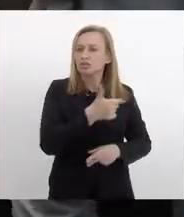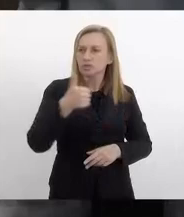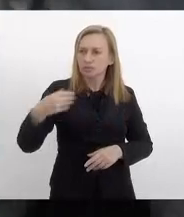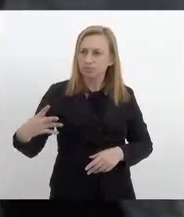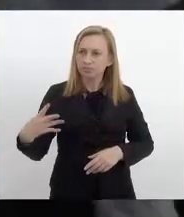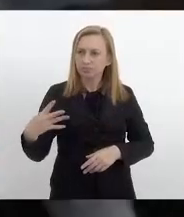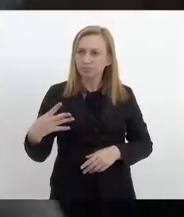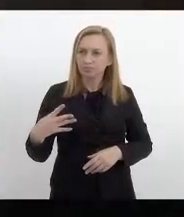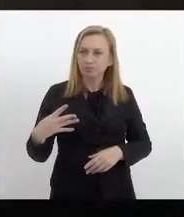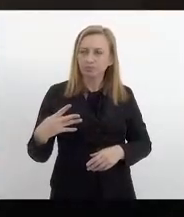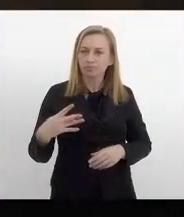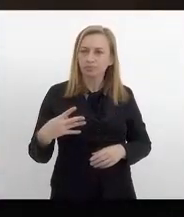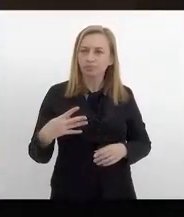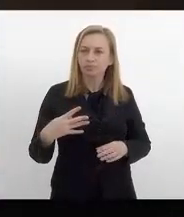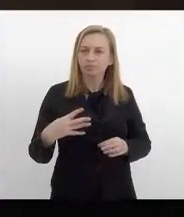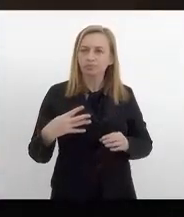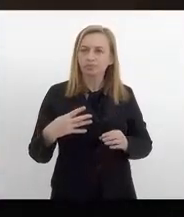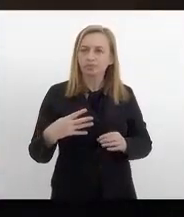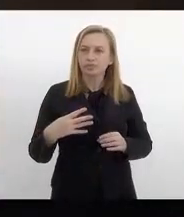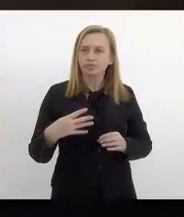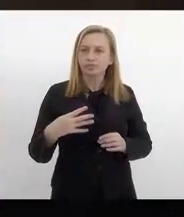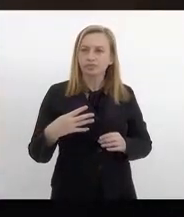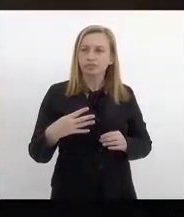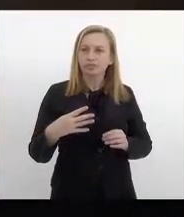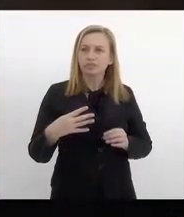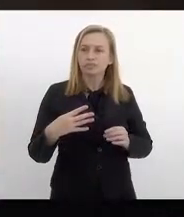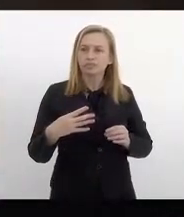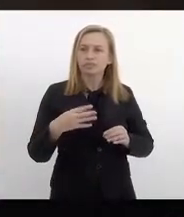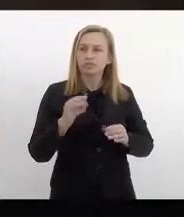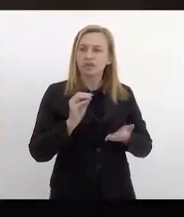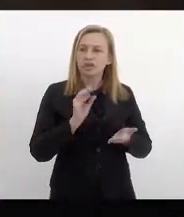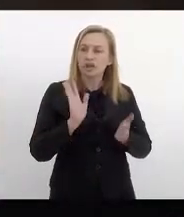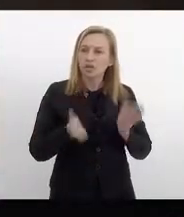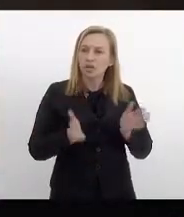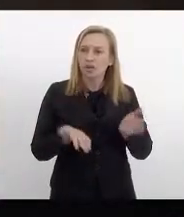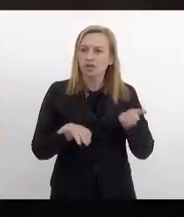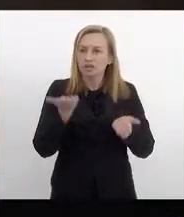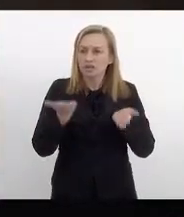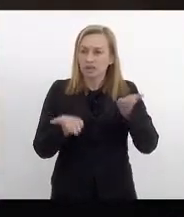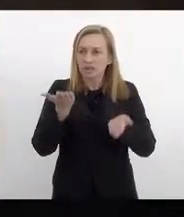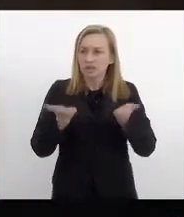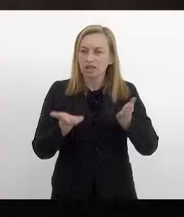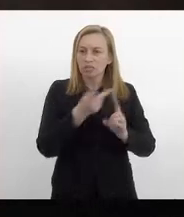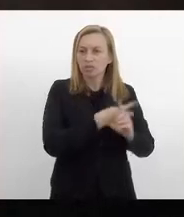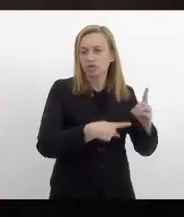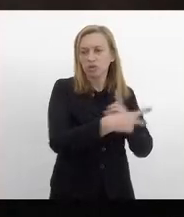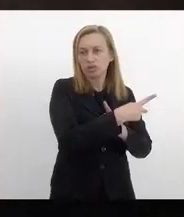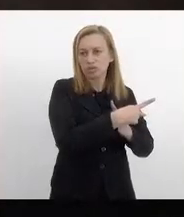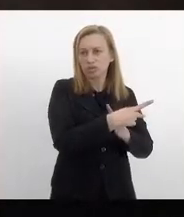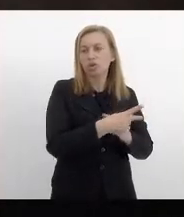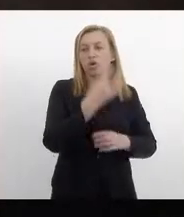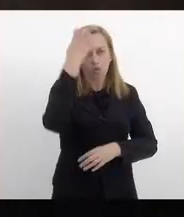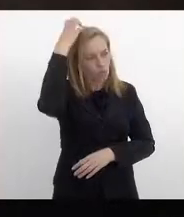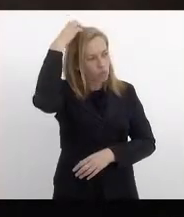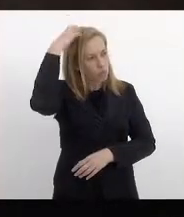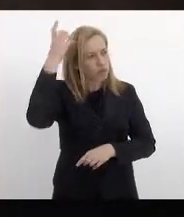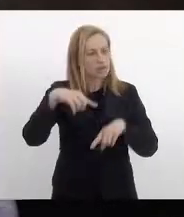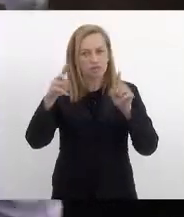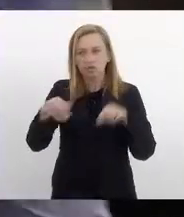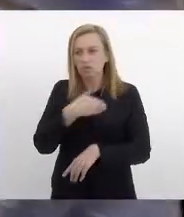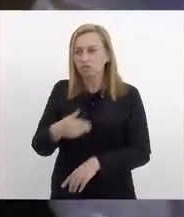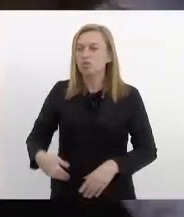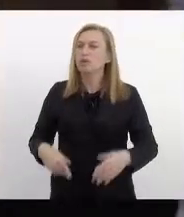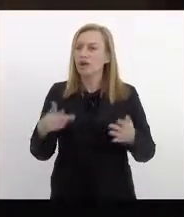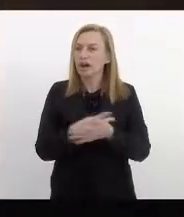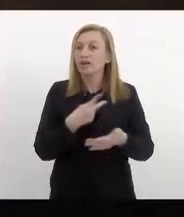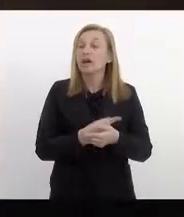2014 e jogaram o Rio Previdência numa situação de desequilíbrio. Culpar os servidores é uma covardia. Mas sobre o